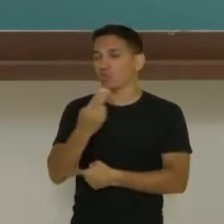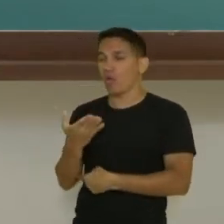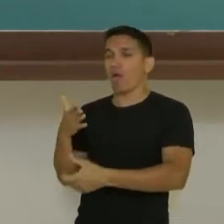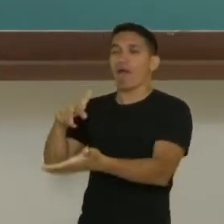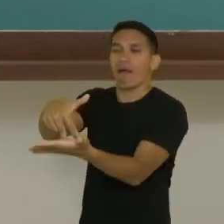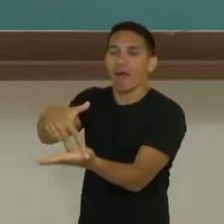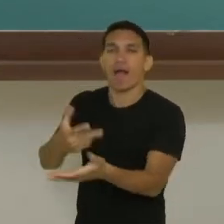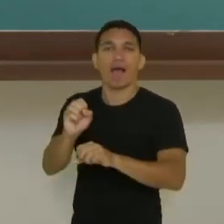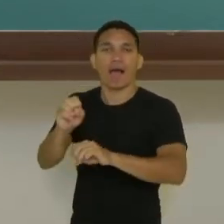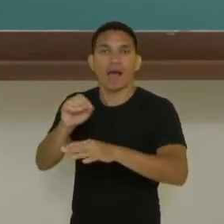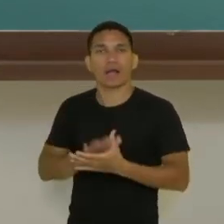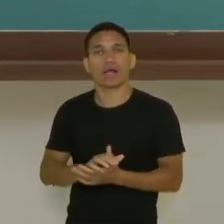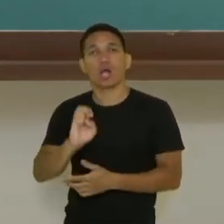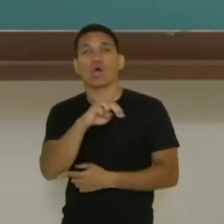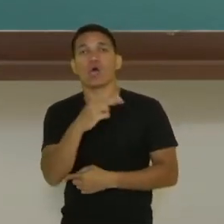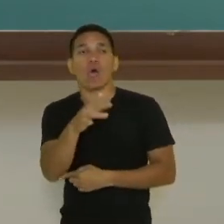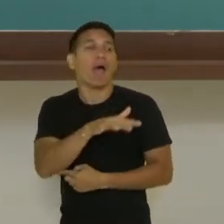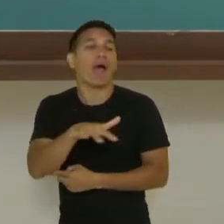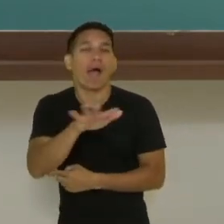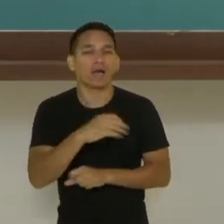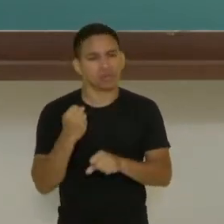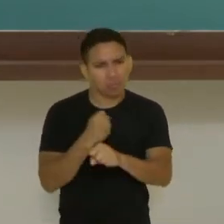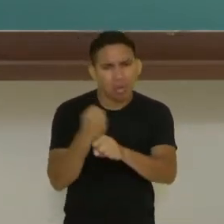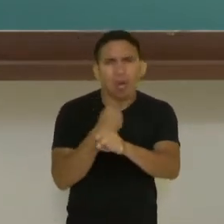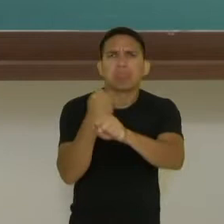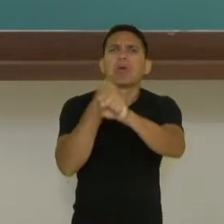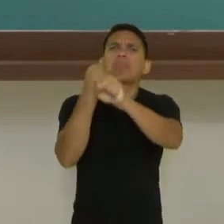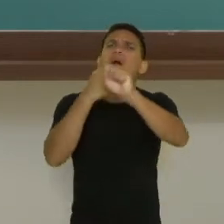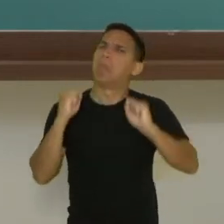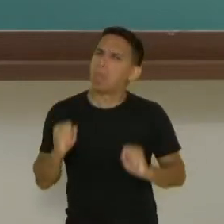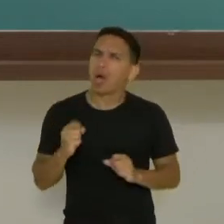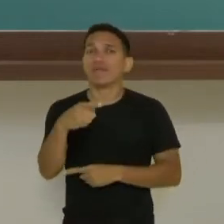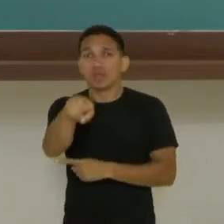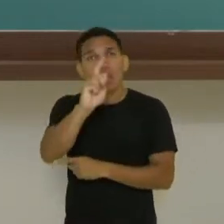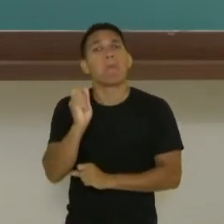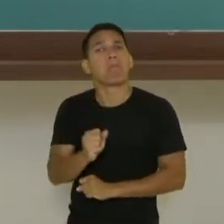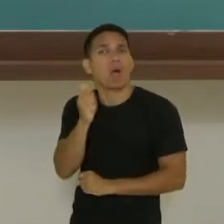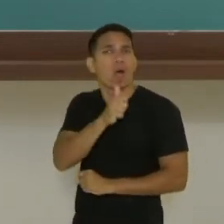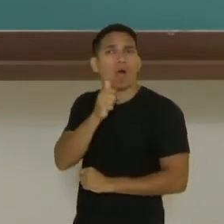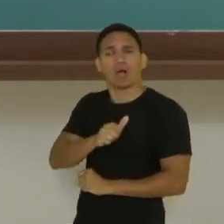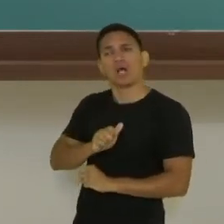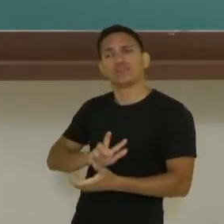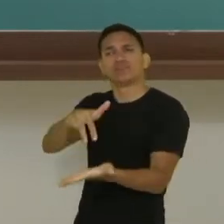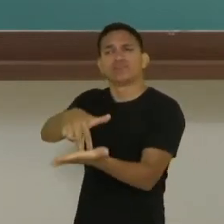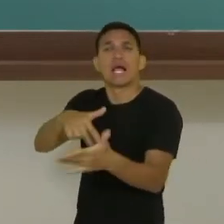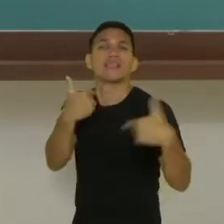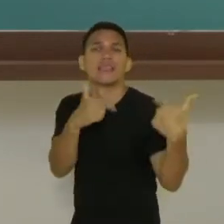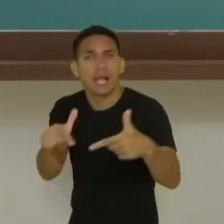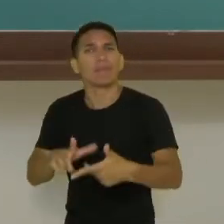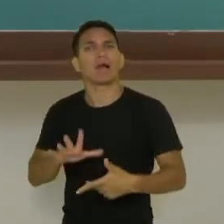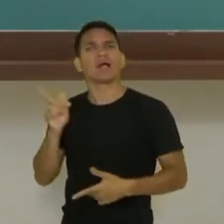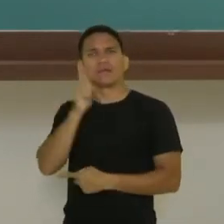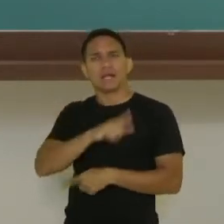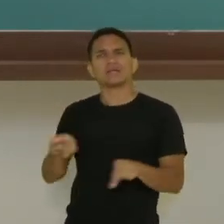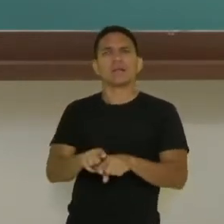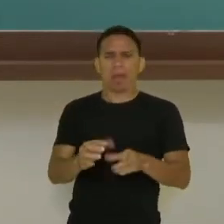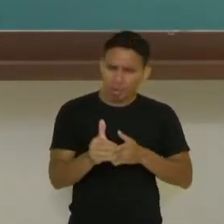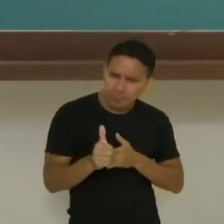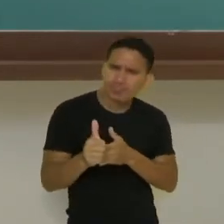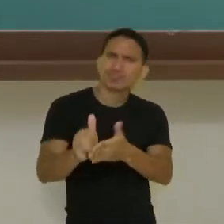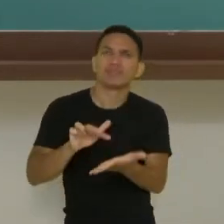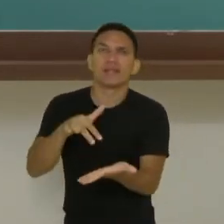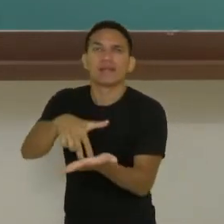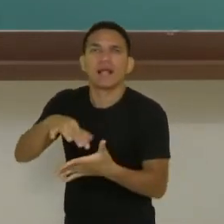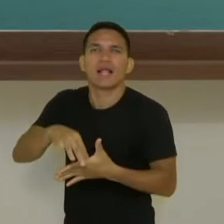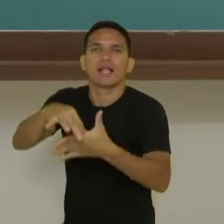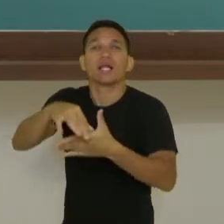educação, nas áreas de construção civil. Você pode ser uma mulher que trabalha, você pode ser uma mulher que lidera, você pode ser uma mulher